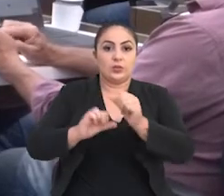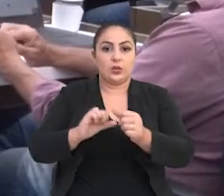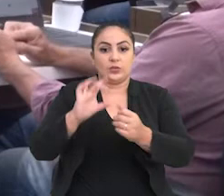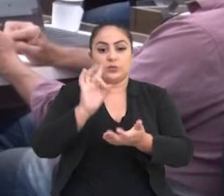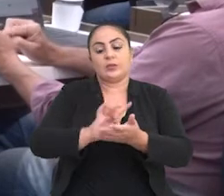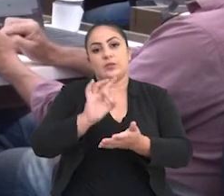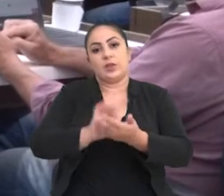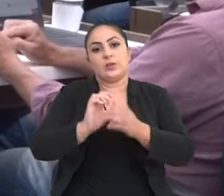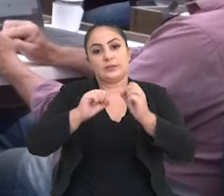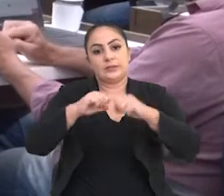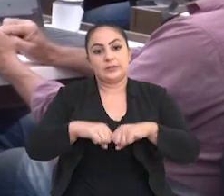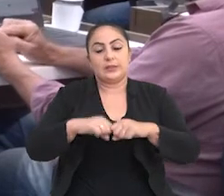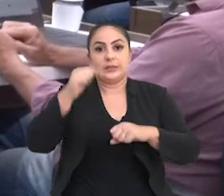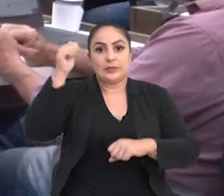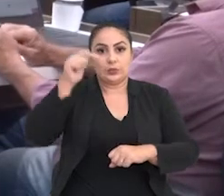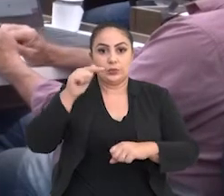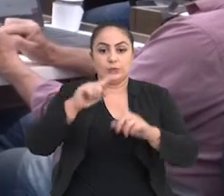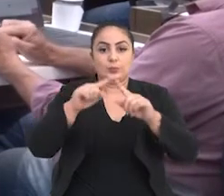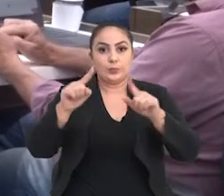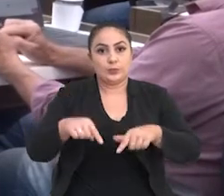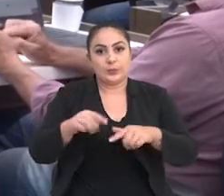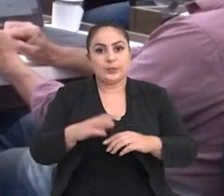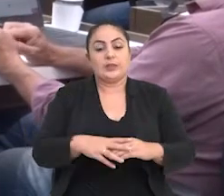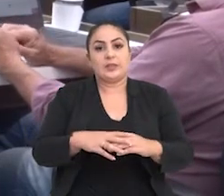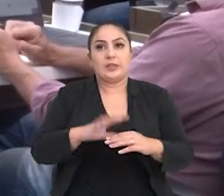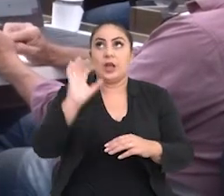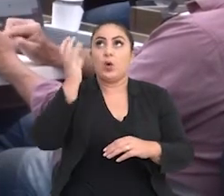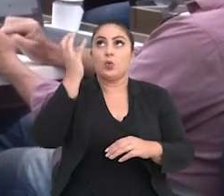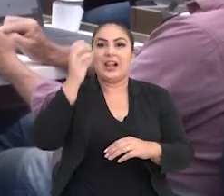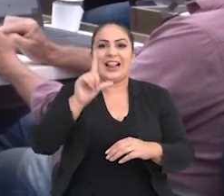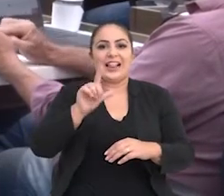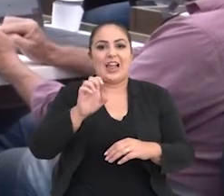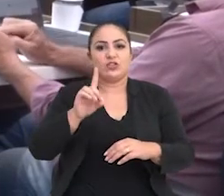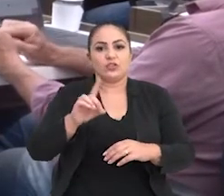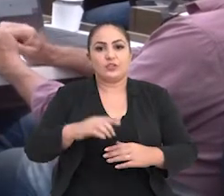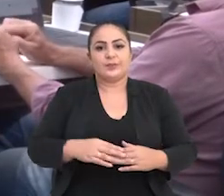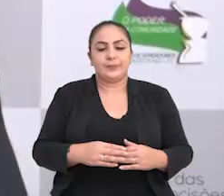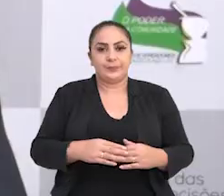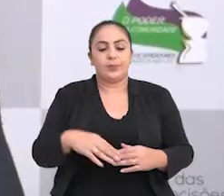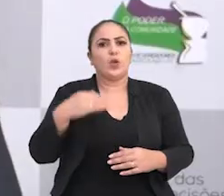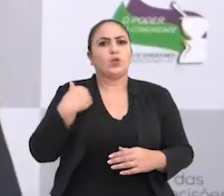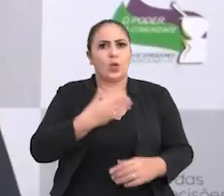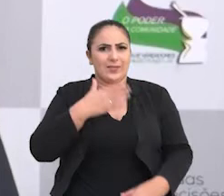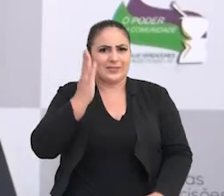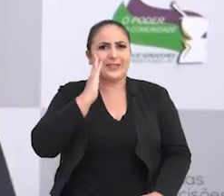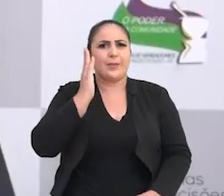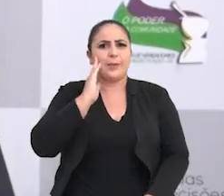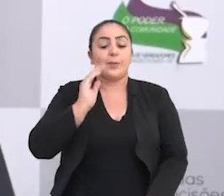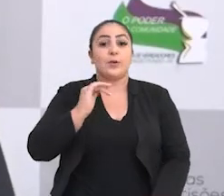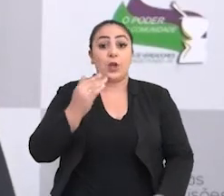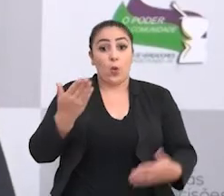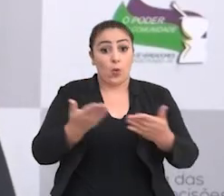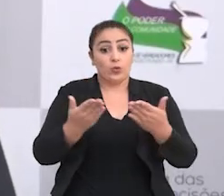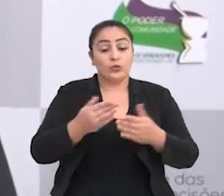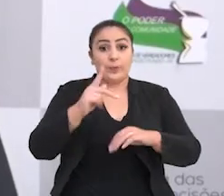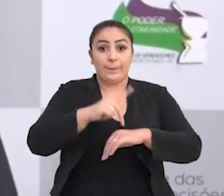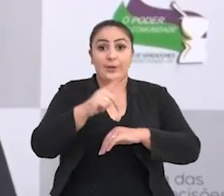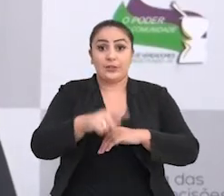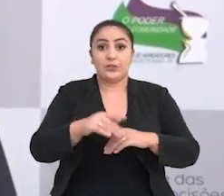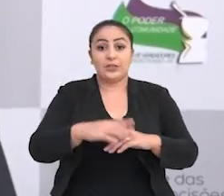de troca do atual sistema de iluminação pública por lâmpadas de LED. Nós soubemos que hoje, em Passo